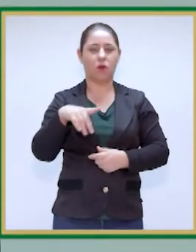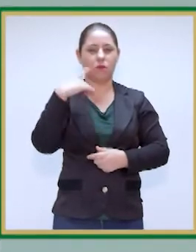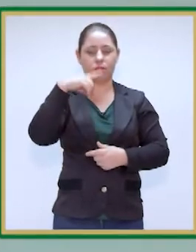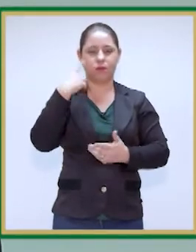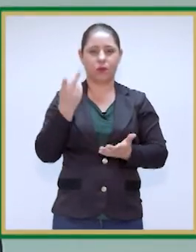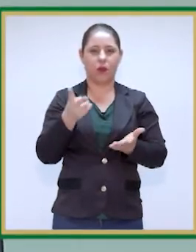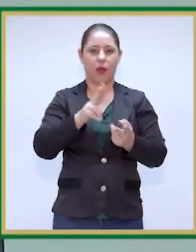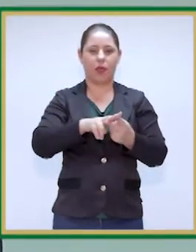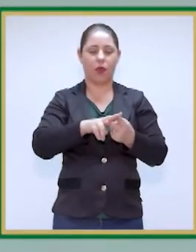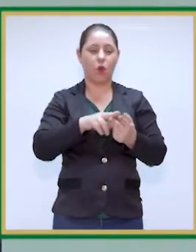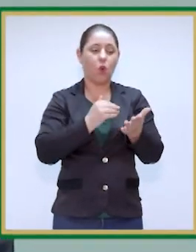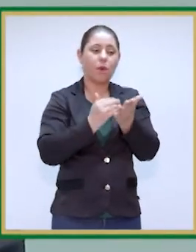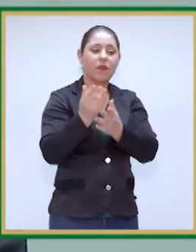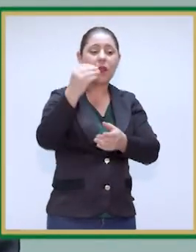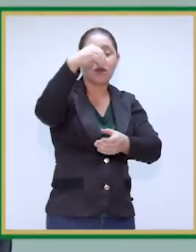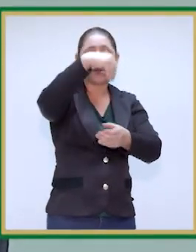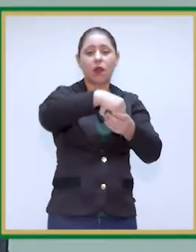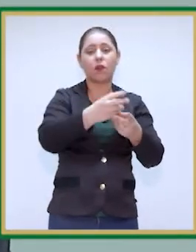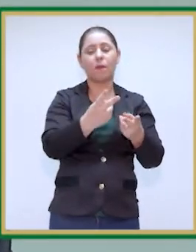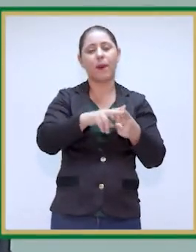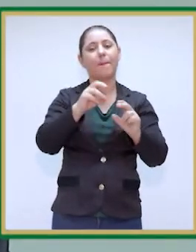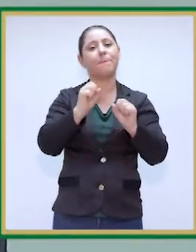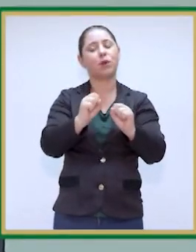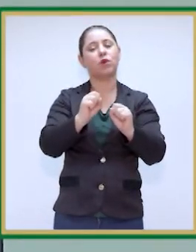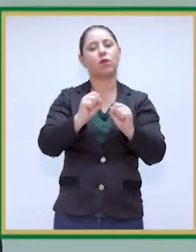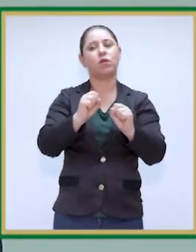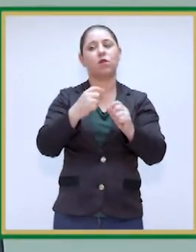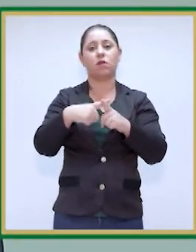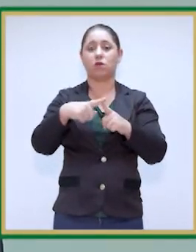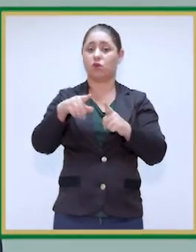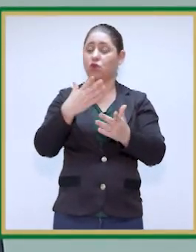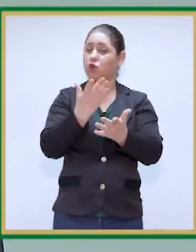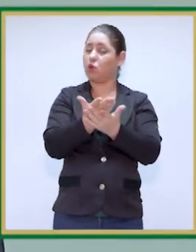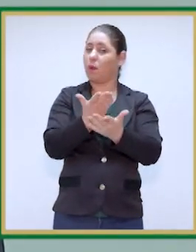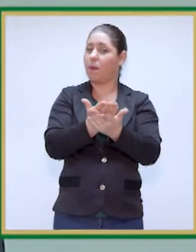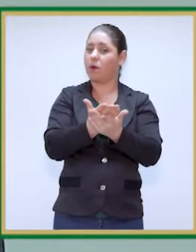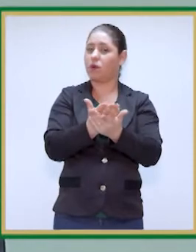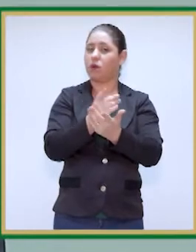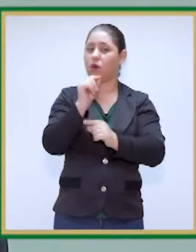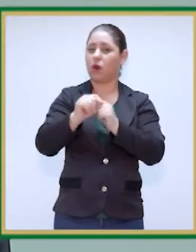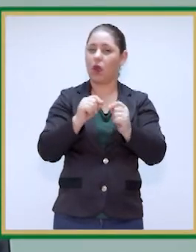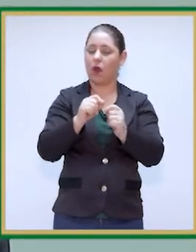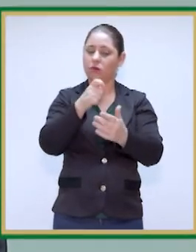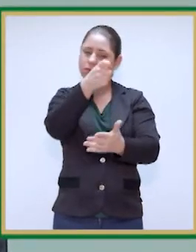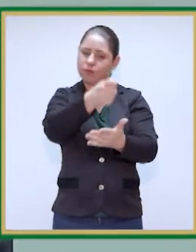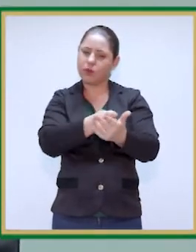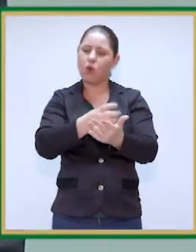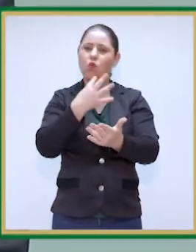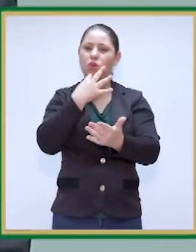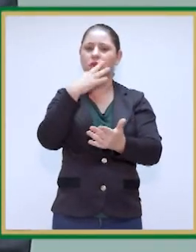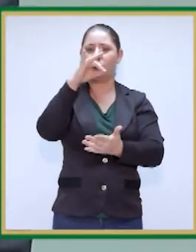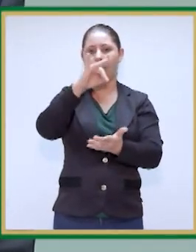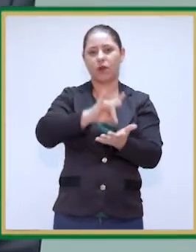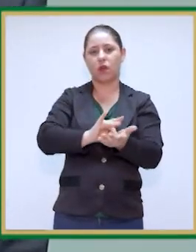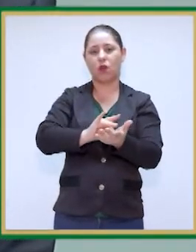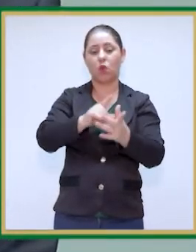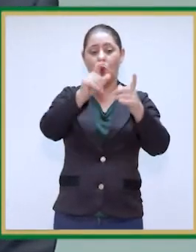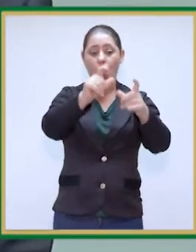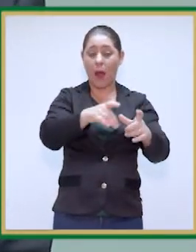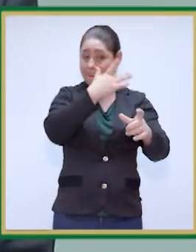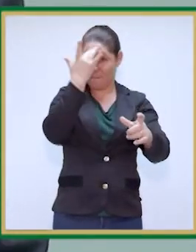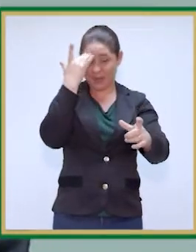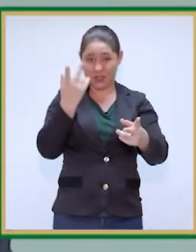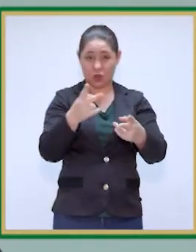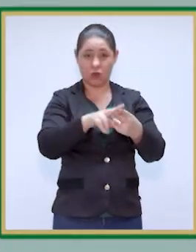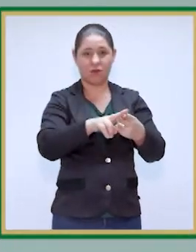fosse professor de direito penal, minhas aulas começariam por dentro do presídio, porque eu só posso estudar um direito que eu quero aplicar conhecendo a